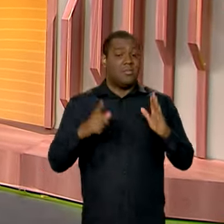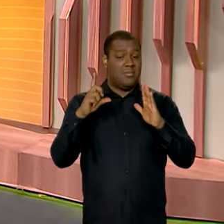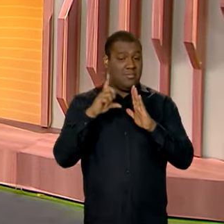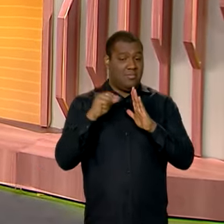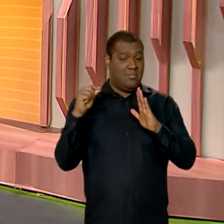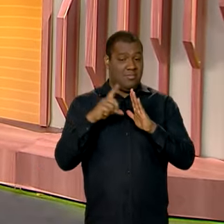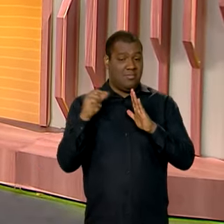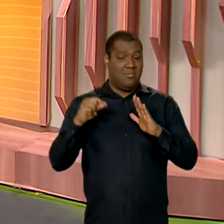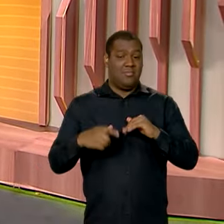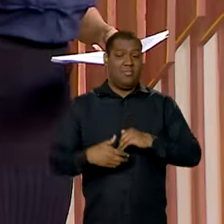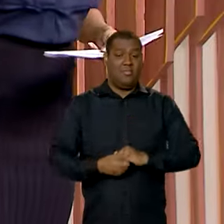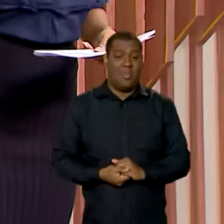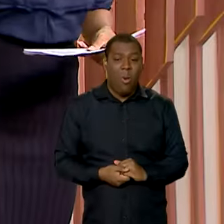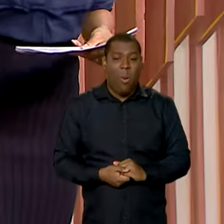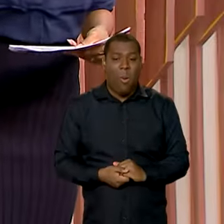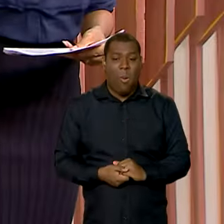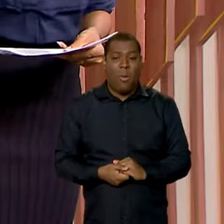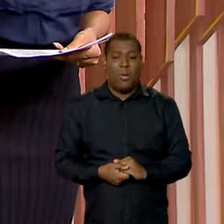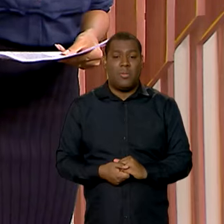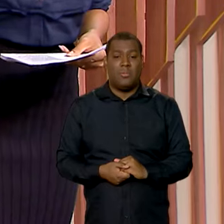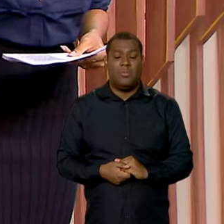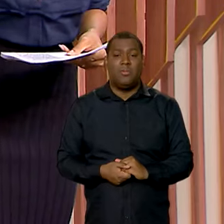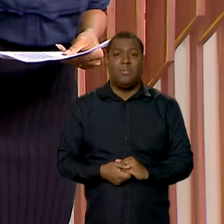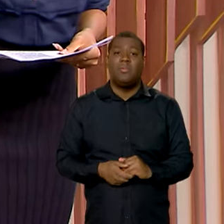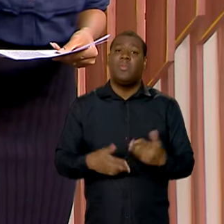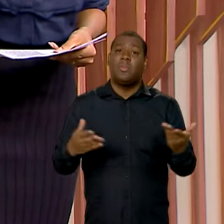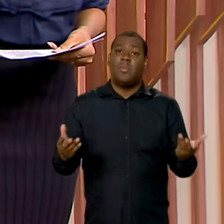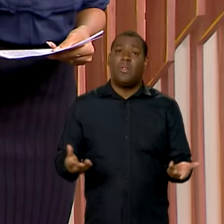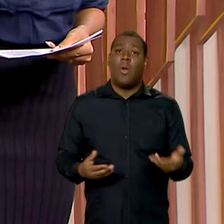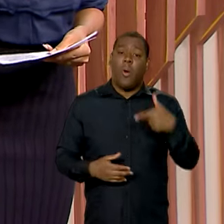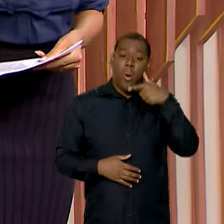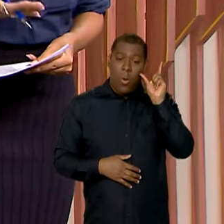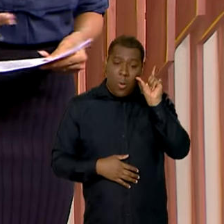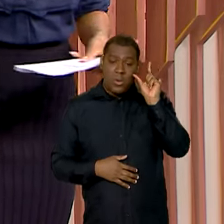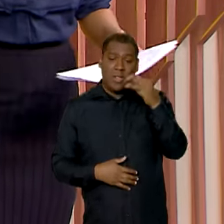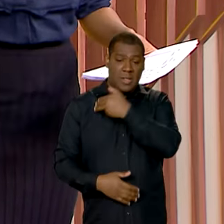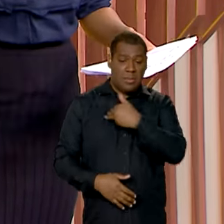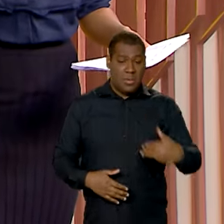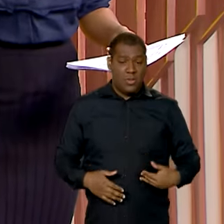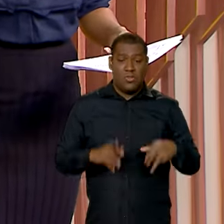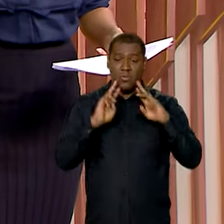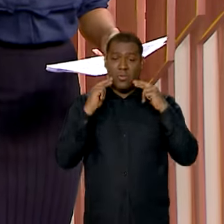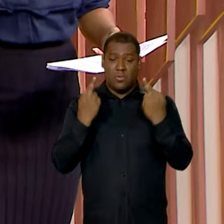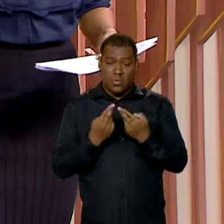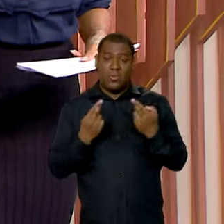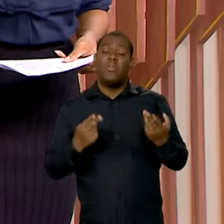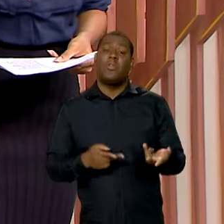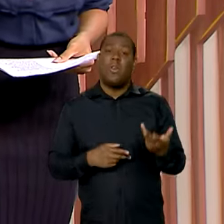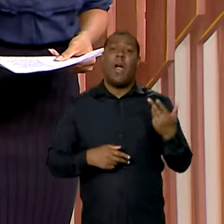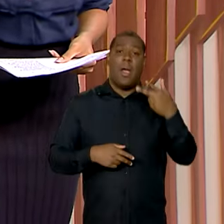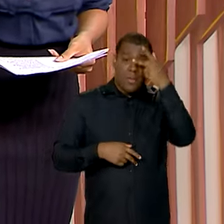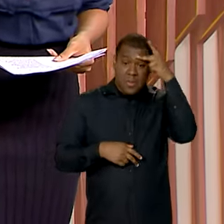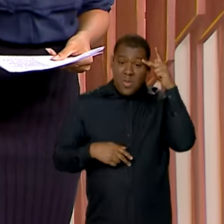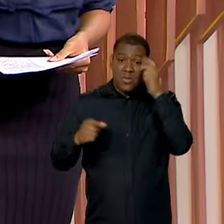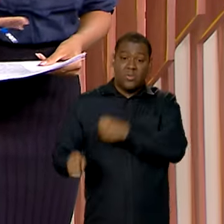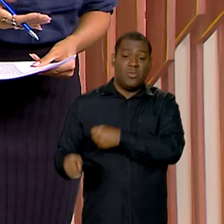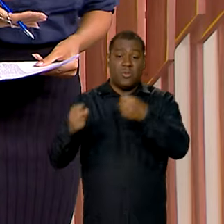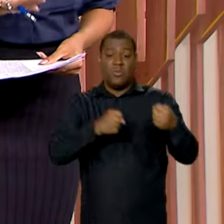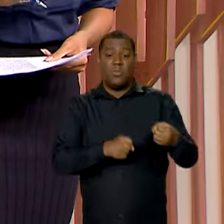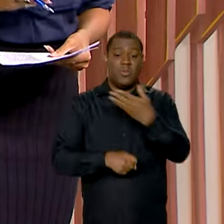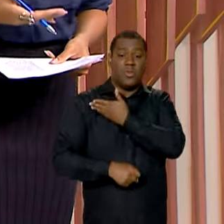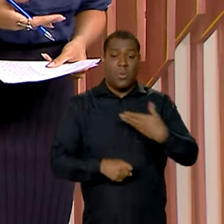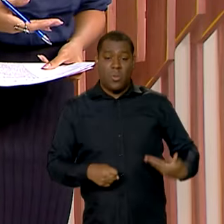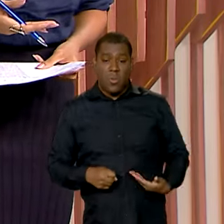Palácio do Planalto. E logo após a reunião ministerial de ontem, diversos membros do governo destacaram o encontro e